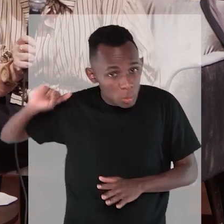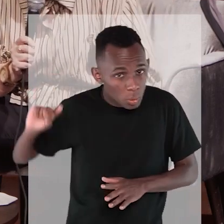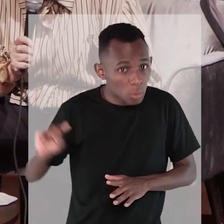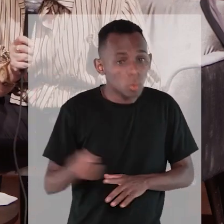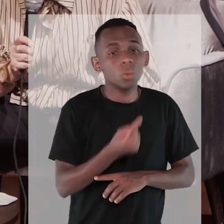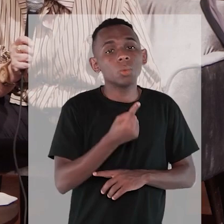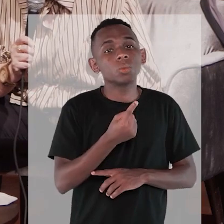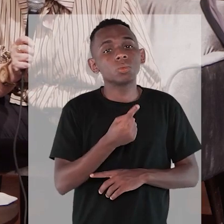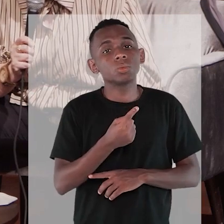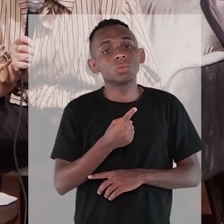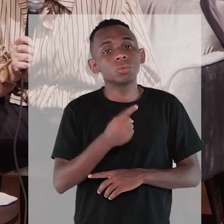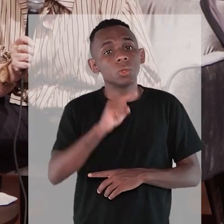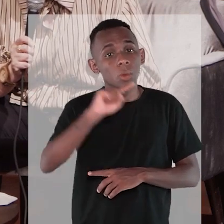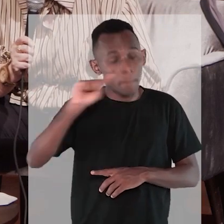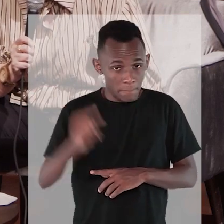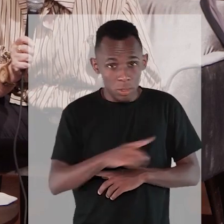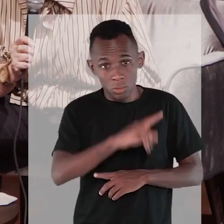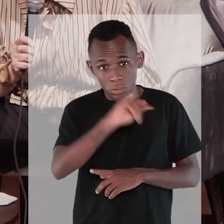ela está em branco.